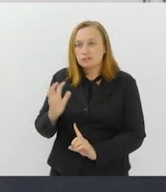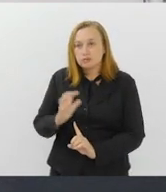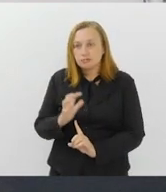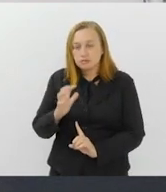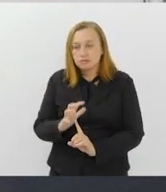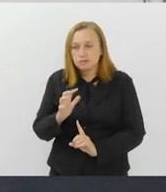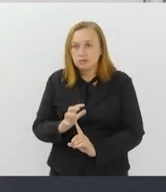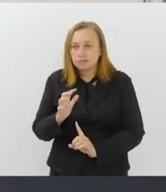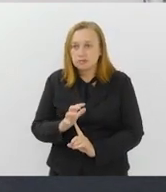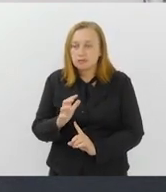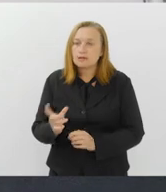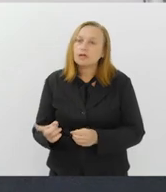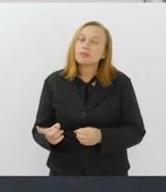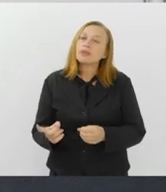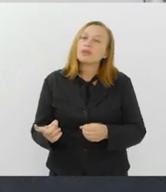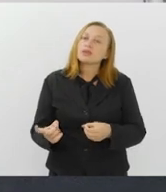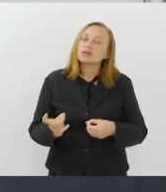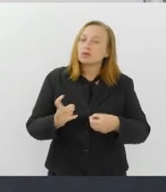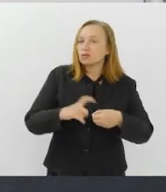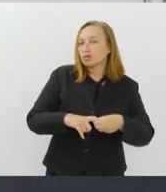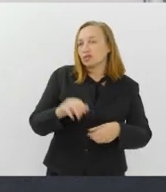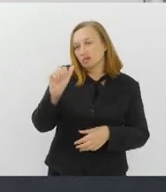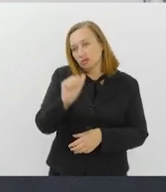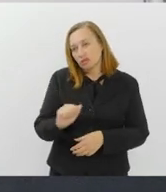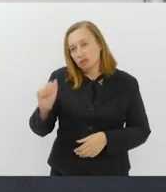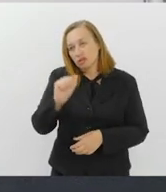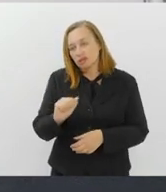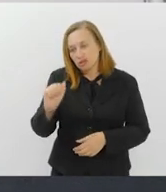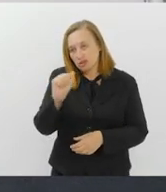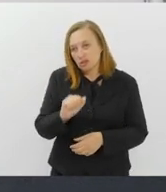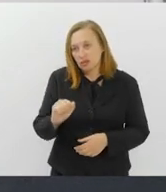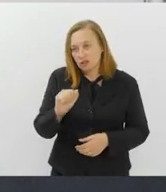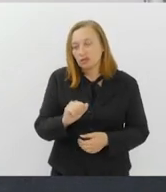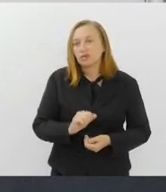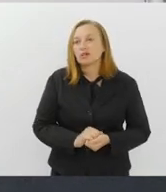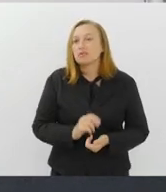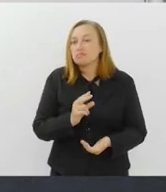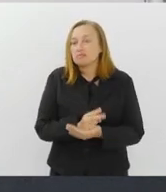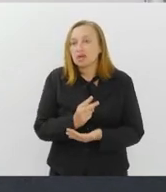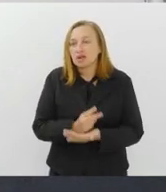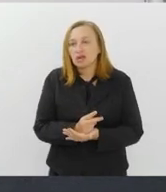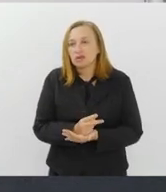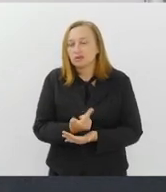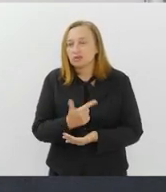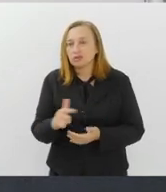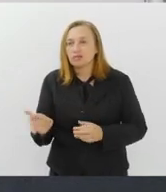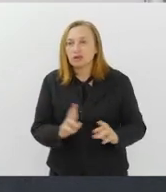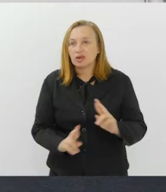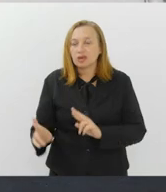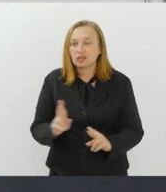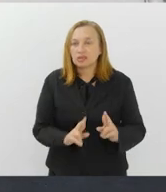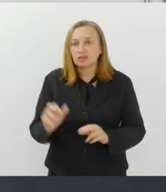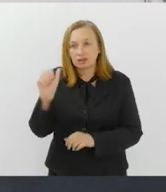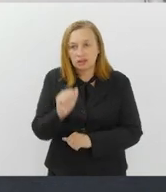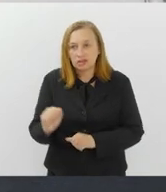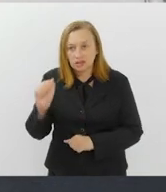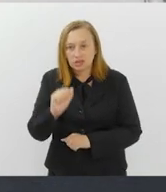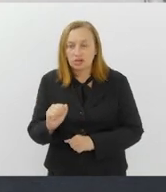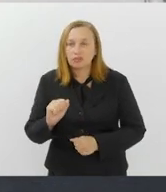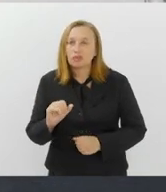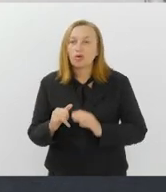alguma associação ou entidade coletiva, mesmo sem manter relação com a associação ou